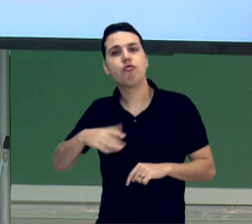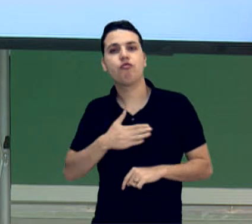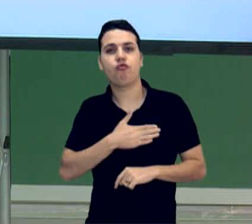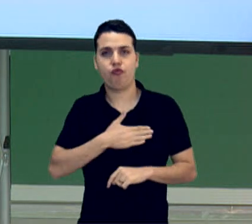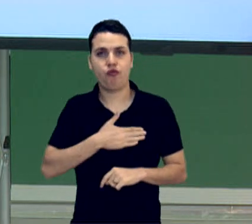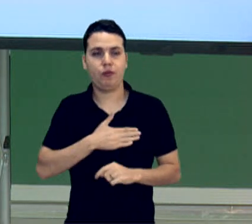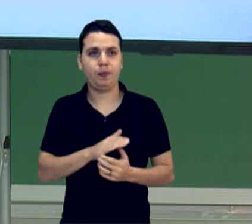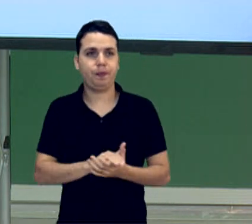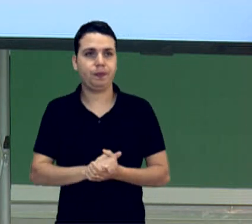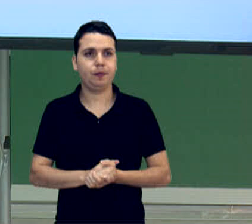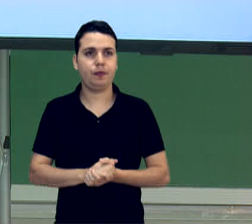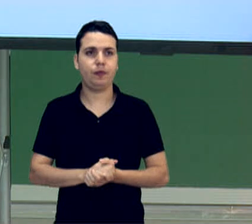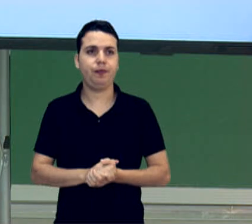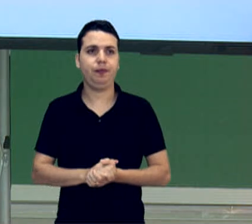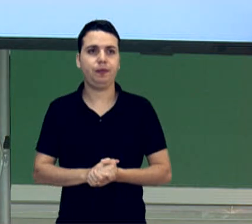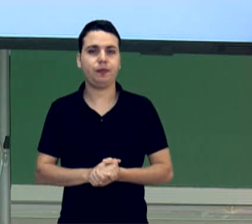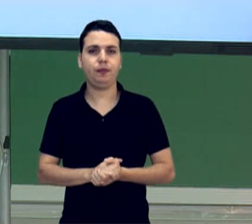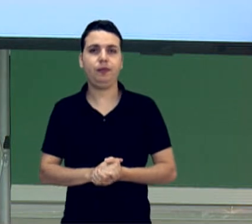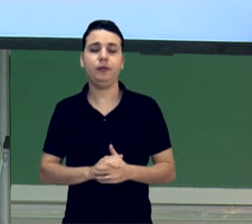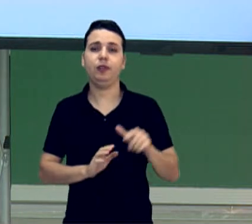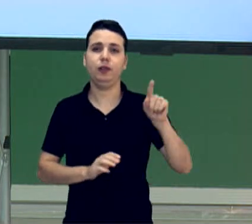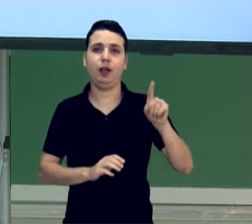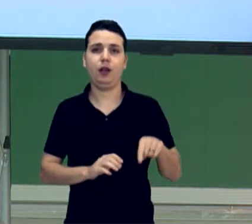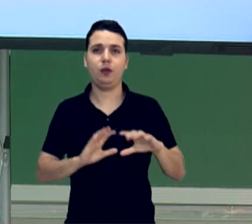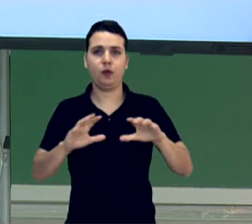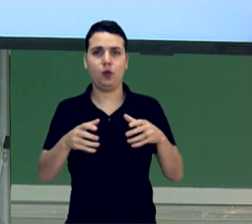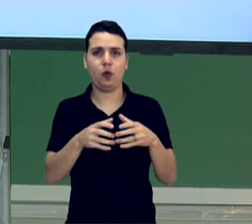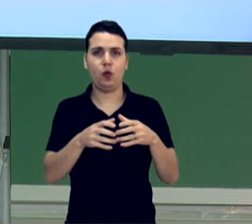Eram esses colonizadores, esses